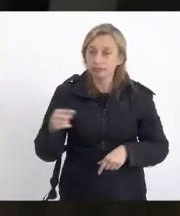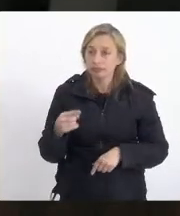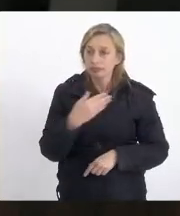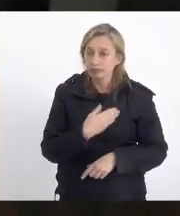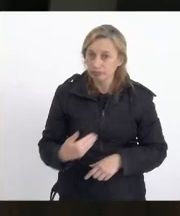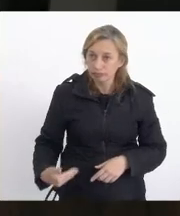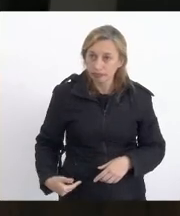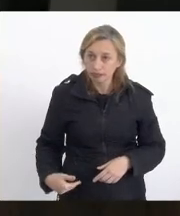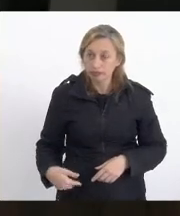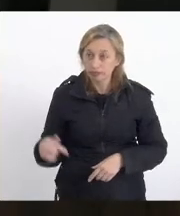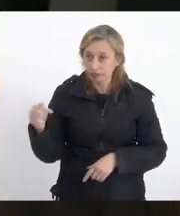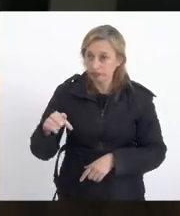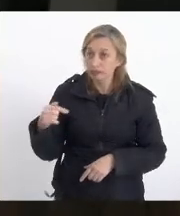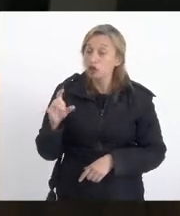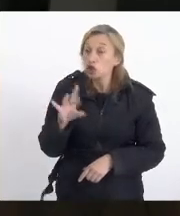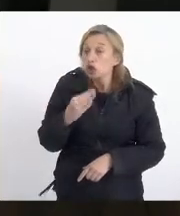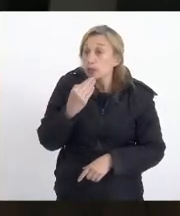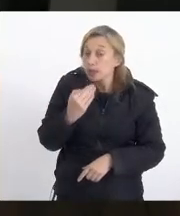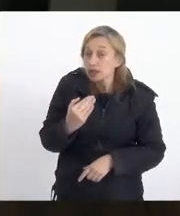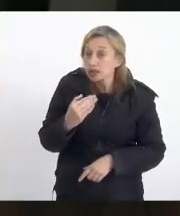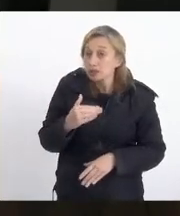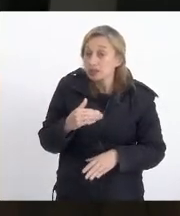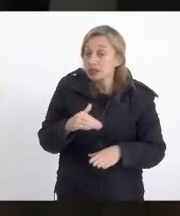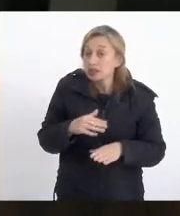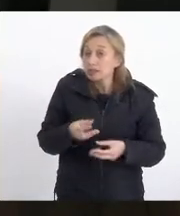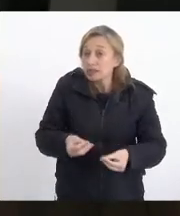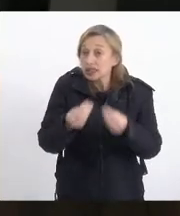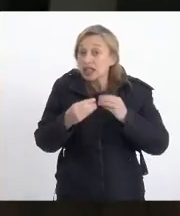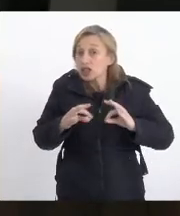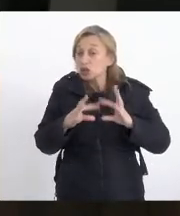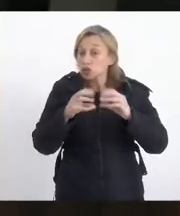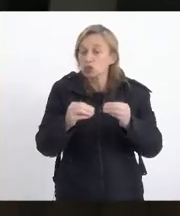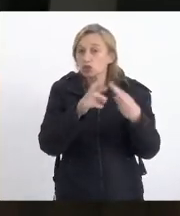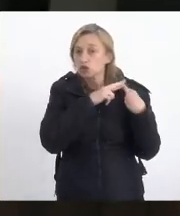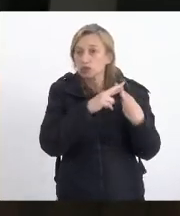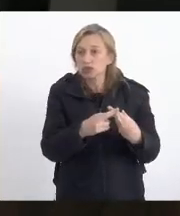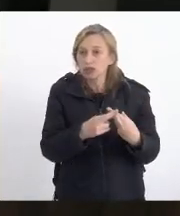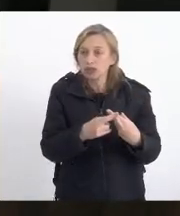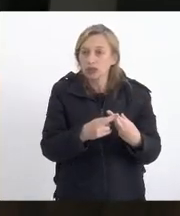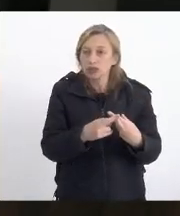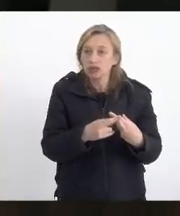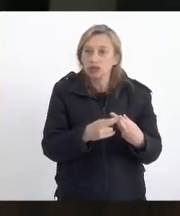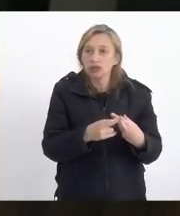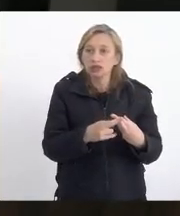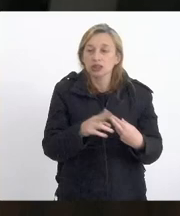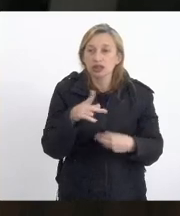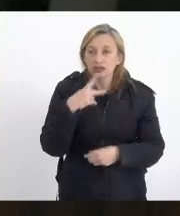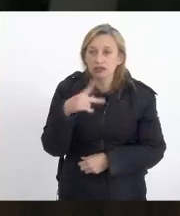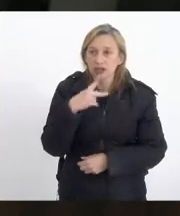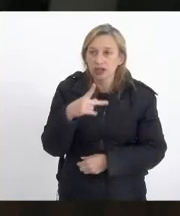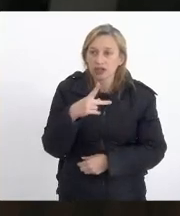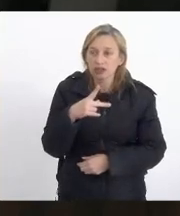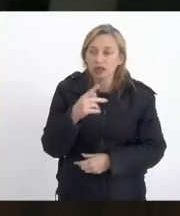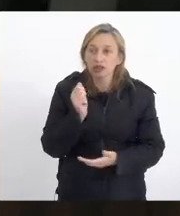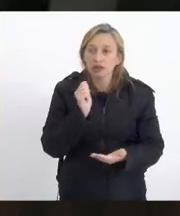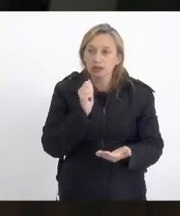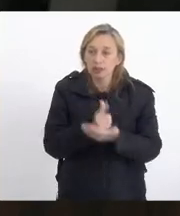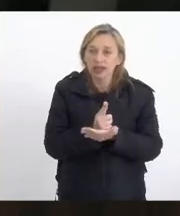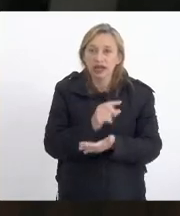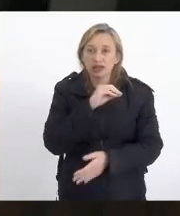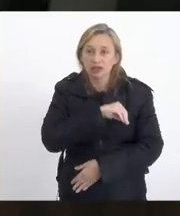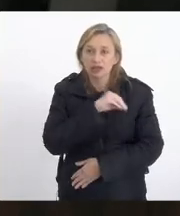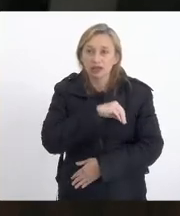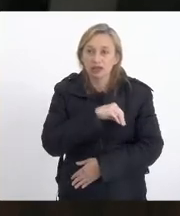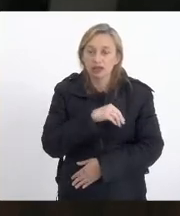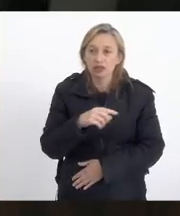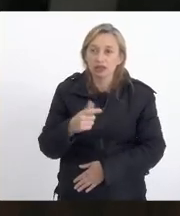todo... Ele só me pediu uma... Traga tudo. Só precisamos ter muita responsabilidade, porque diga a eles o seguinte, salário vai estar em dia enquanto eu